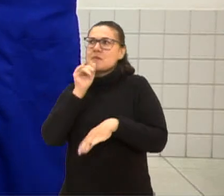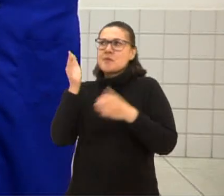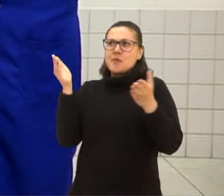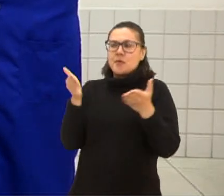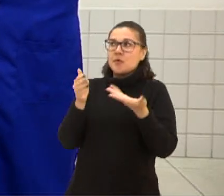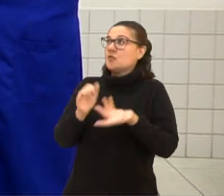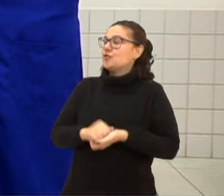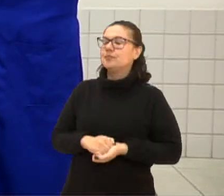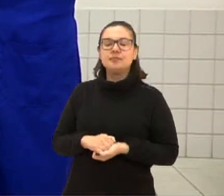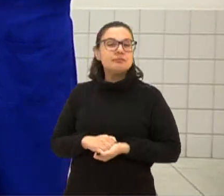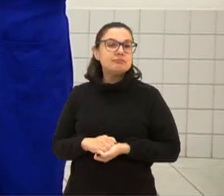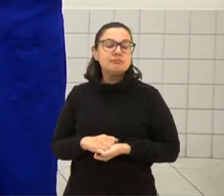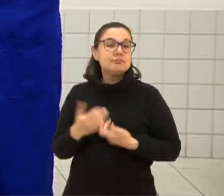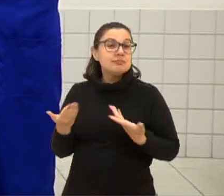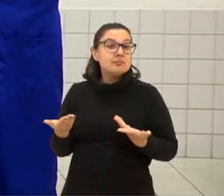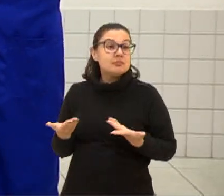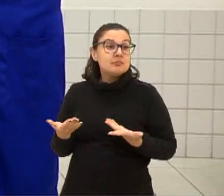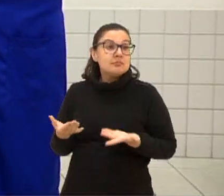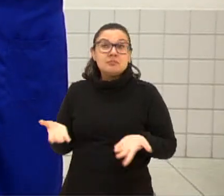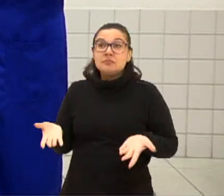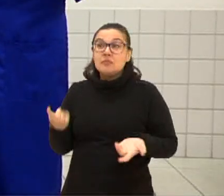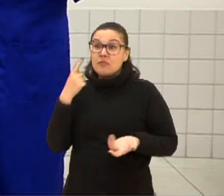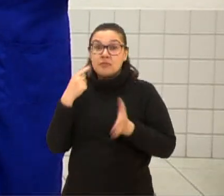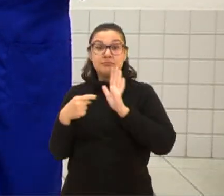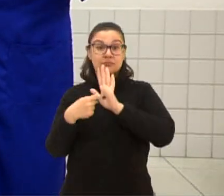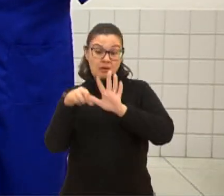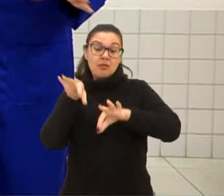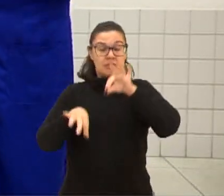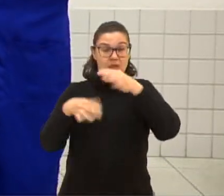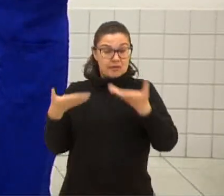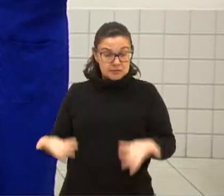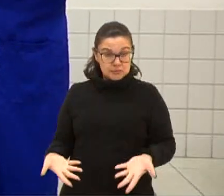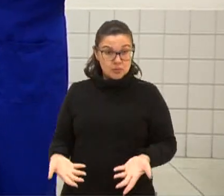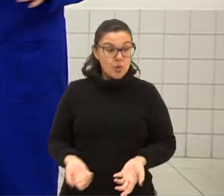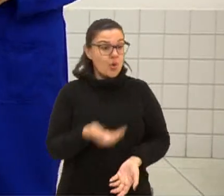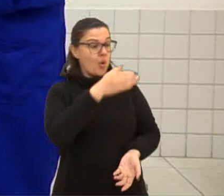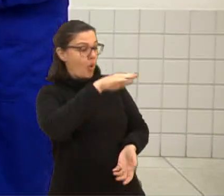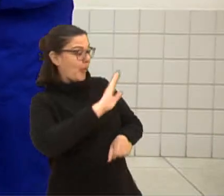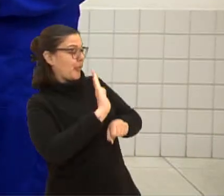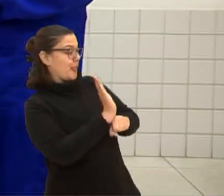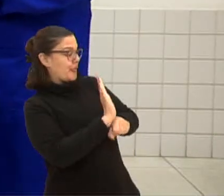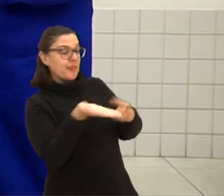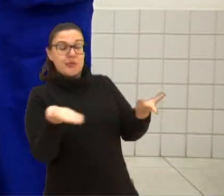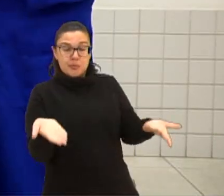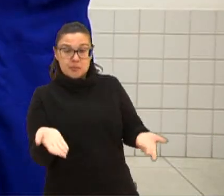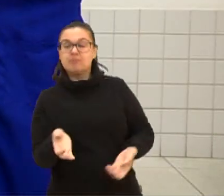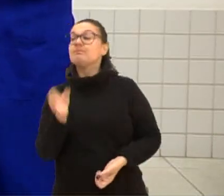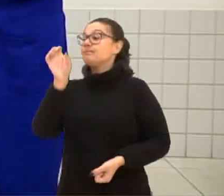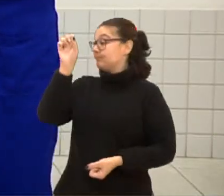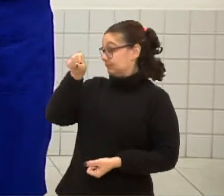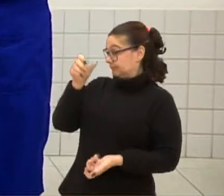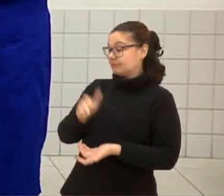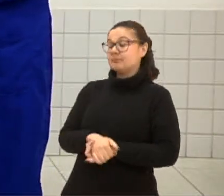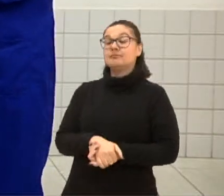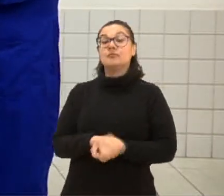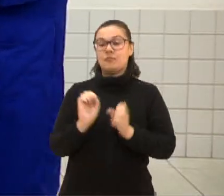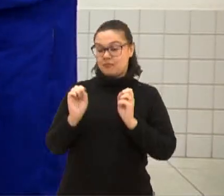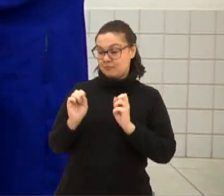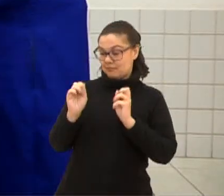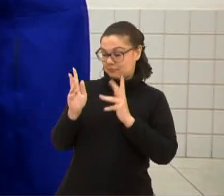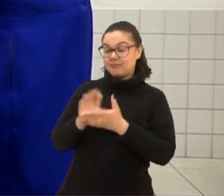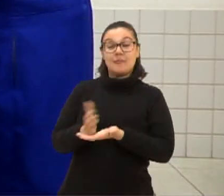fosse, hoje, por exemplo, né, numa apresentação teatral. Ou assistir um filme de cinema. Exatamente.